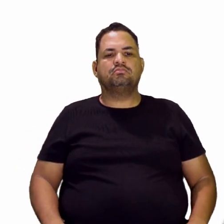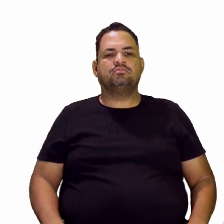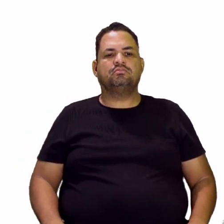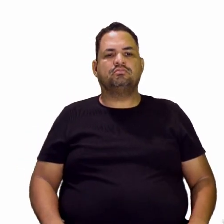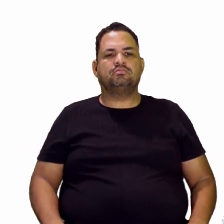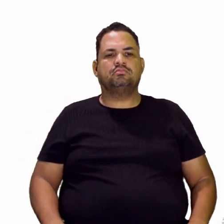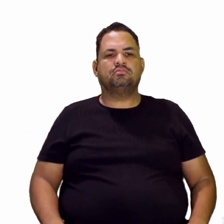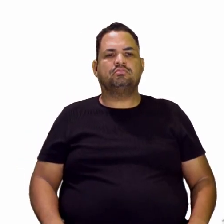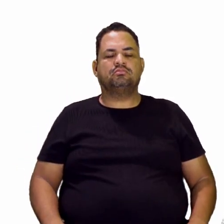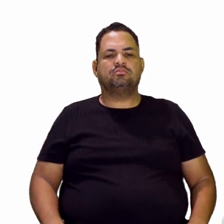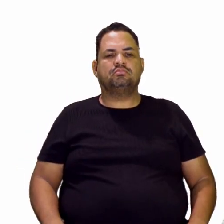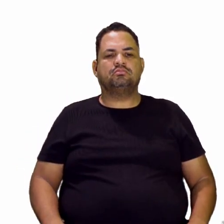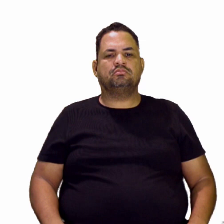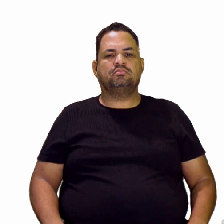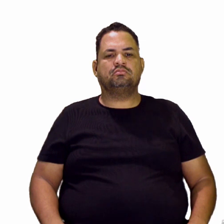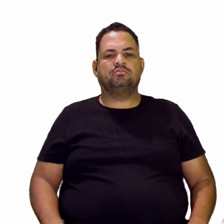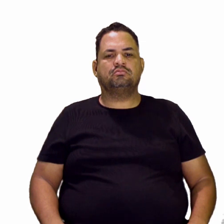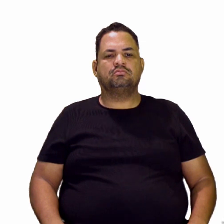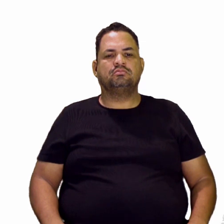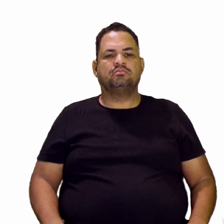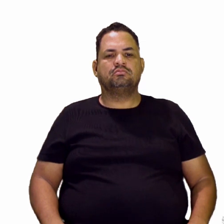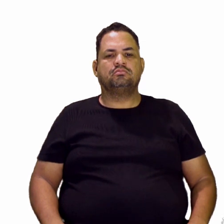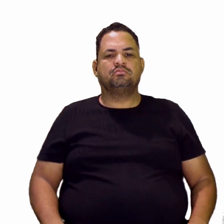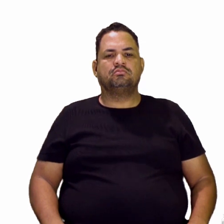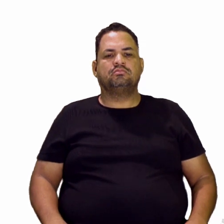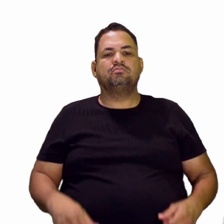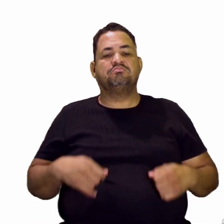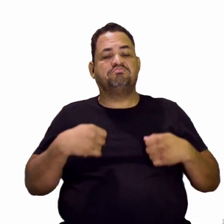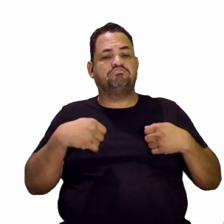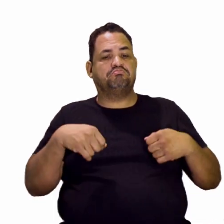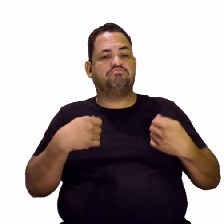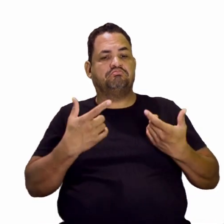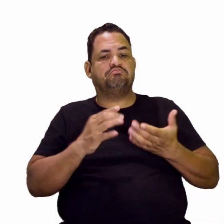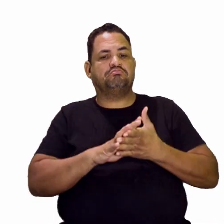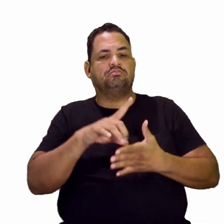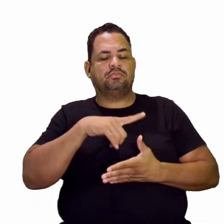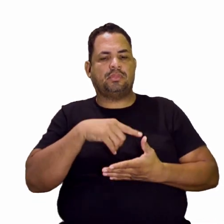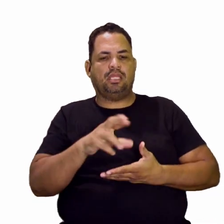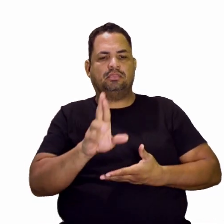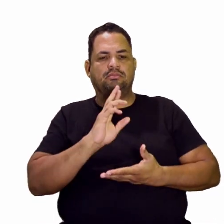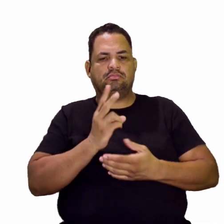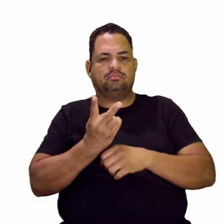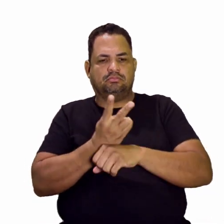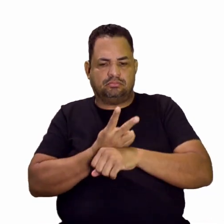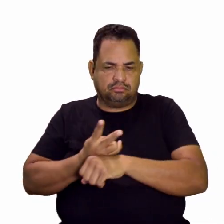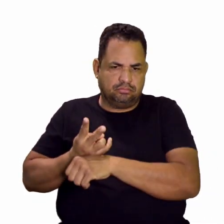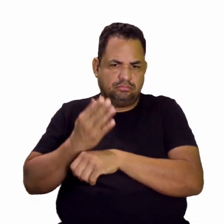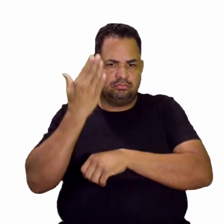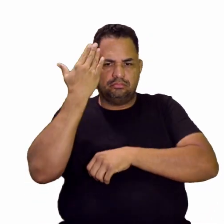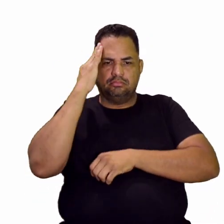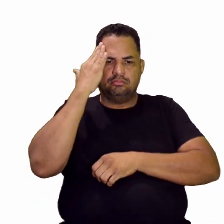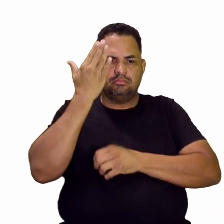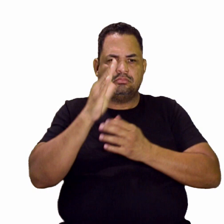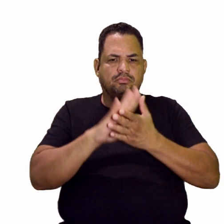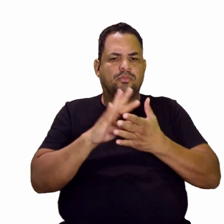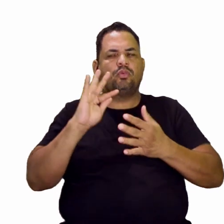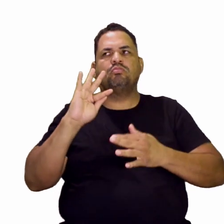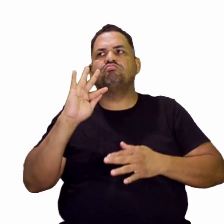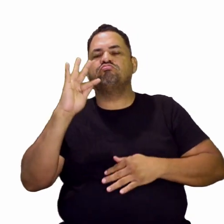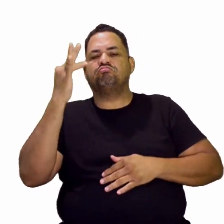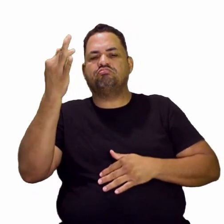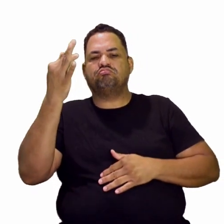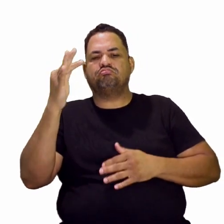uma curiosidade. E necessidade de respostas, a buscar compreender como